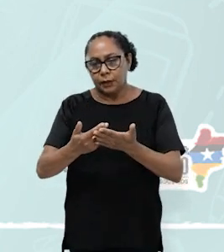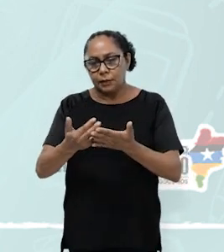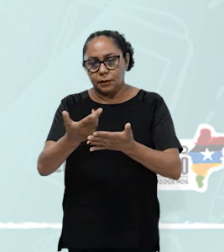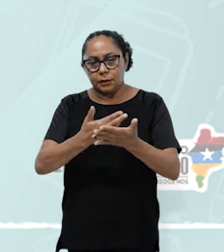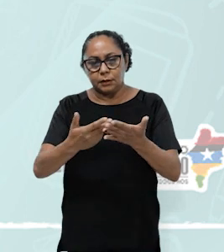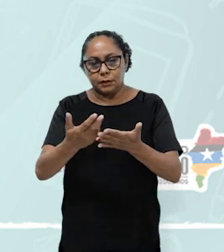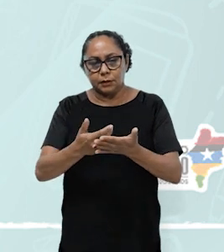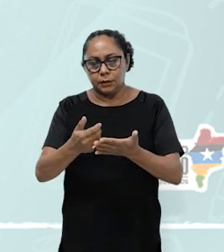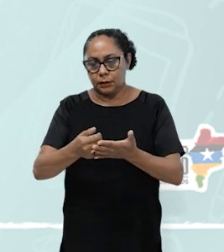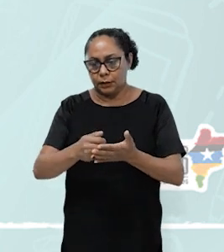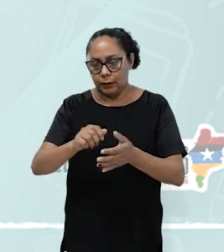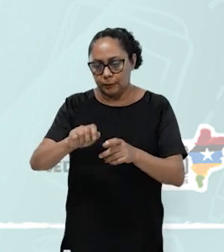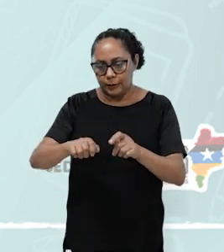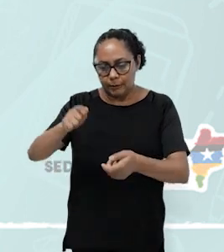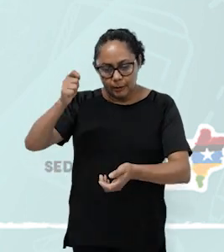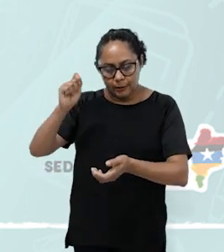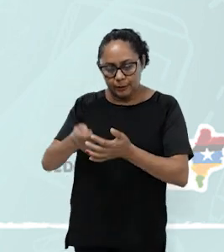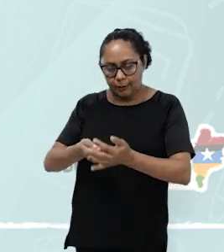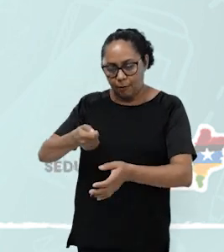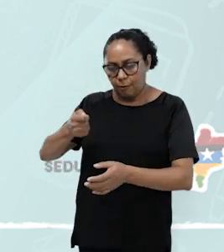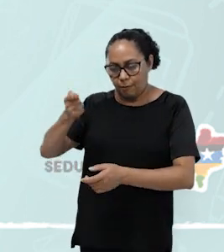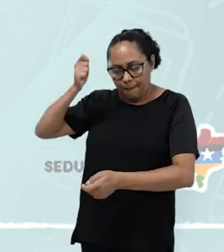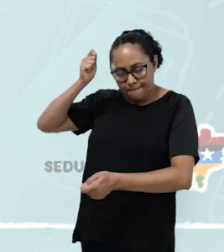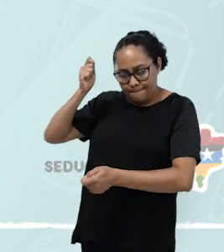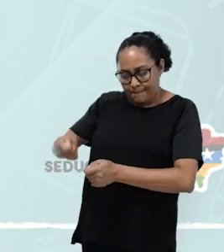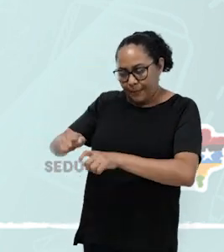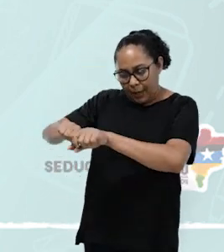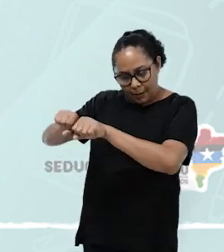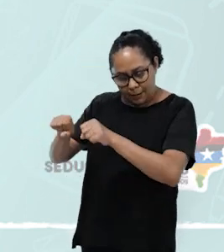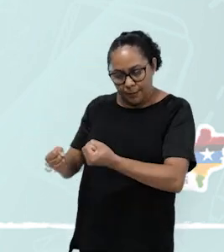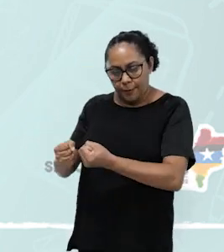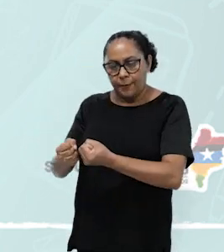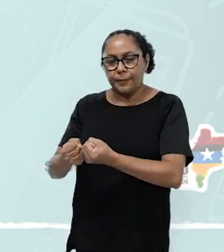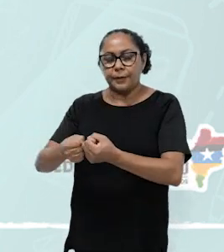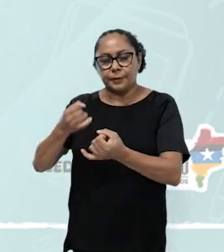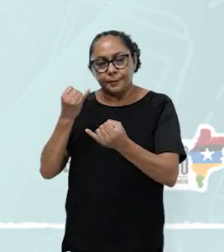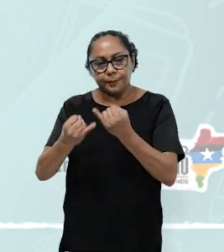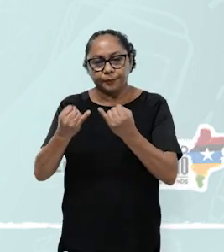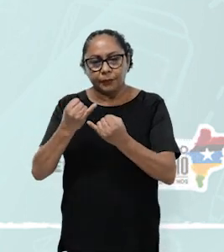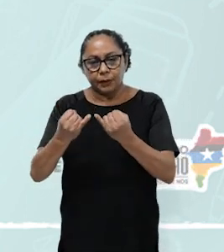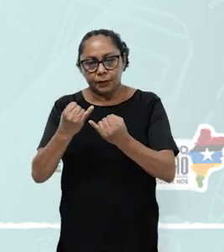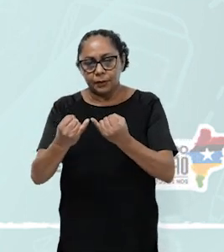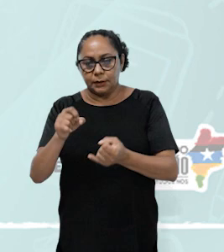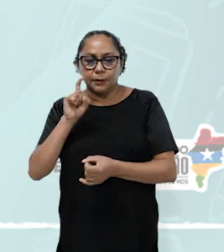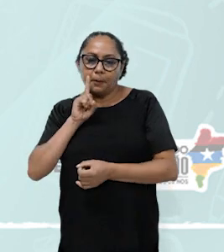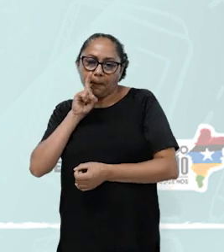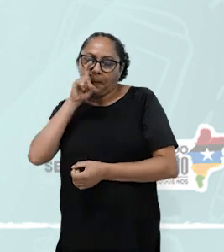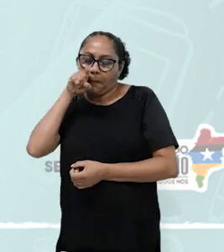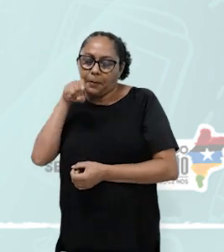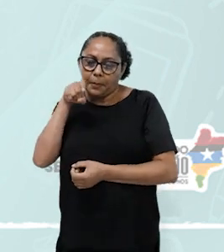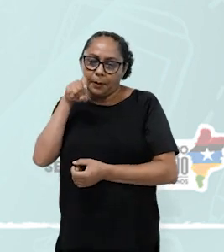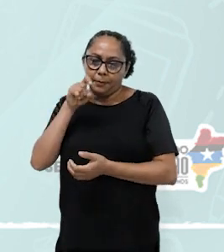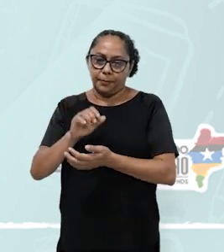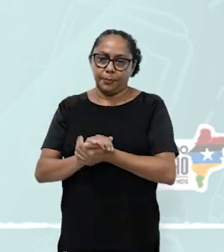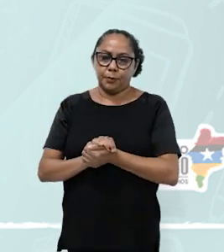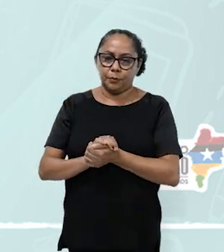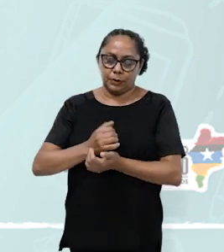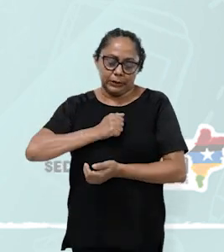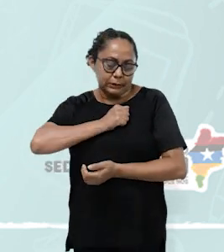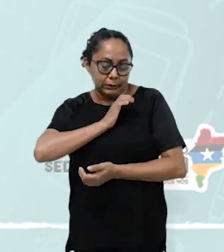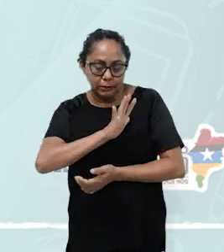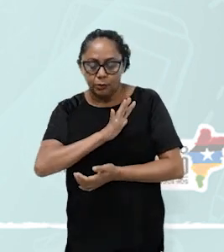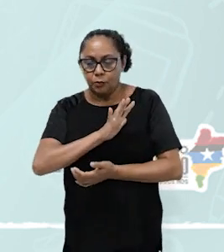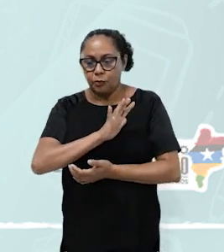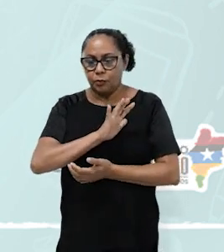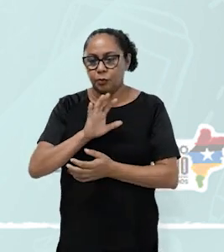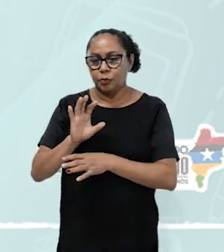ela quebrou uma bengala na cabeça dele porque não gostou, achou que ela estava parecendo uma bruxa. Ele disse que era assim que ele a via, então você tem noção da